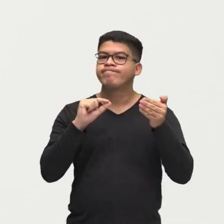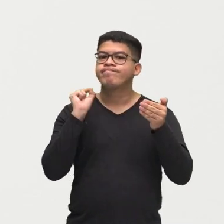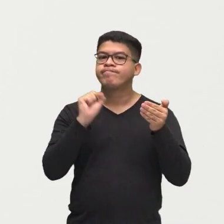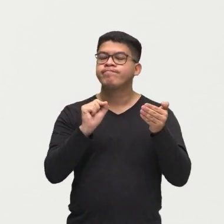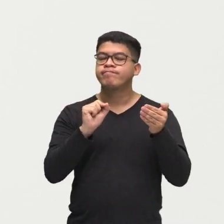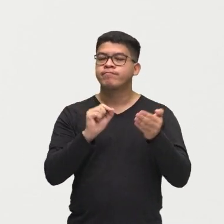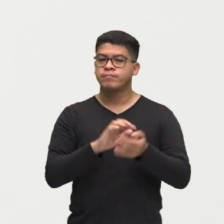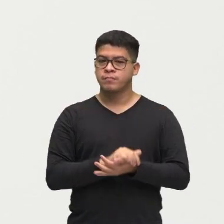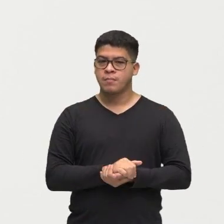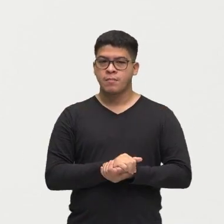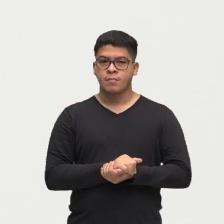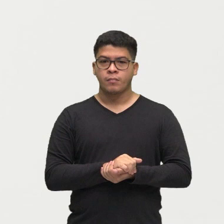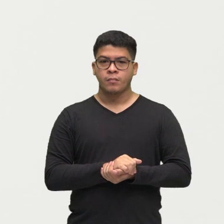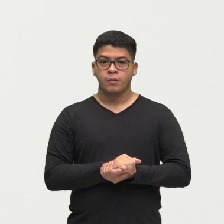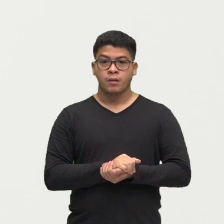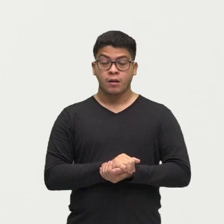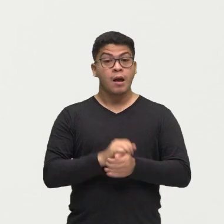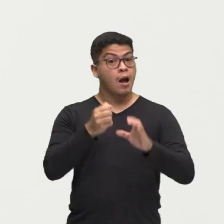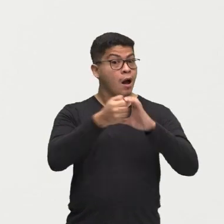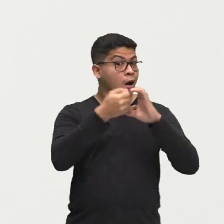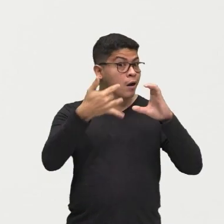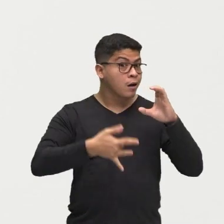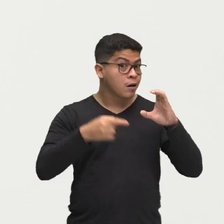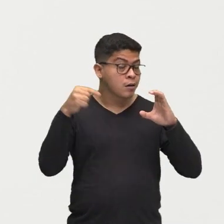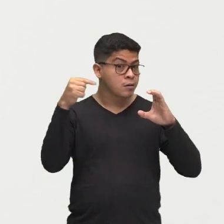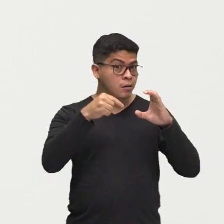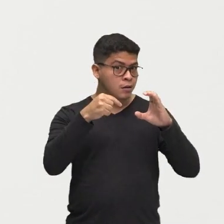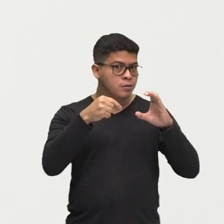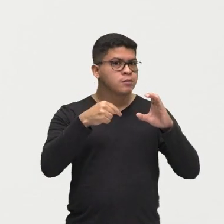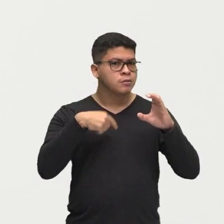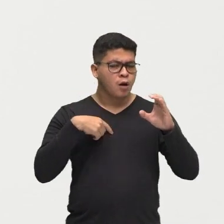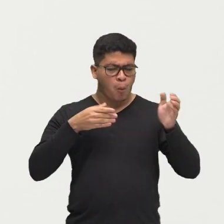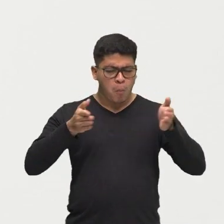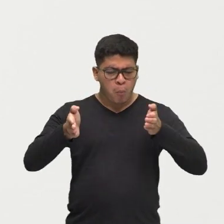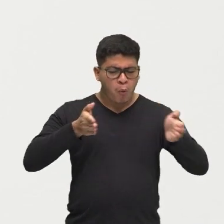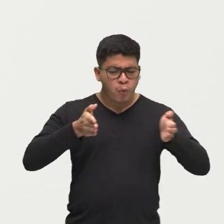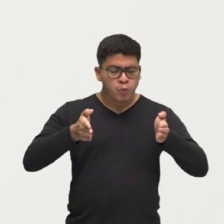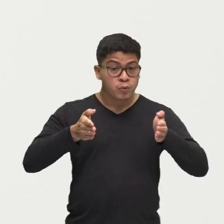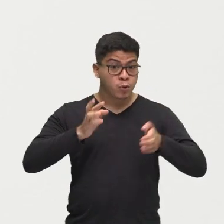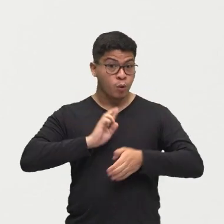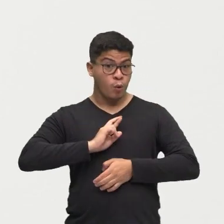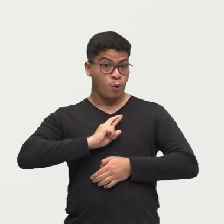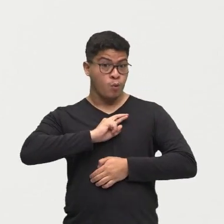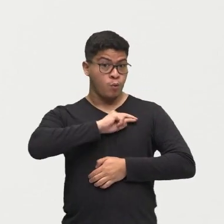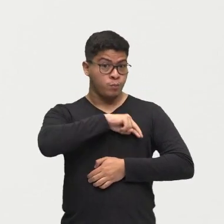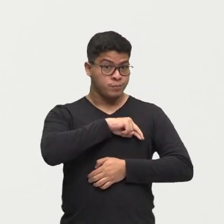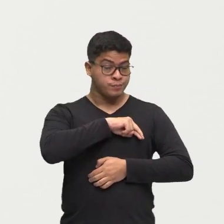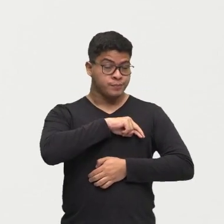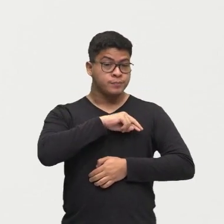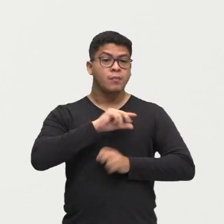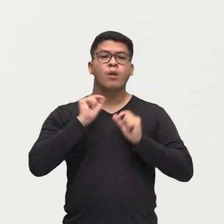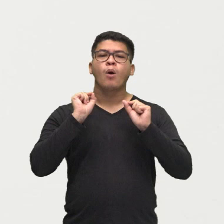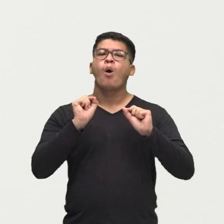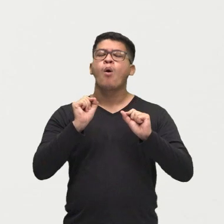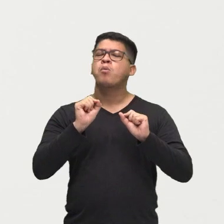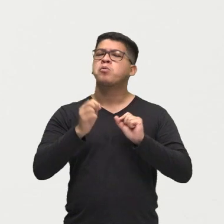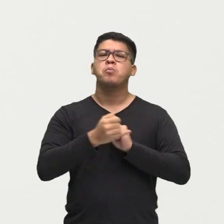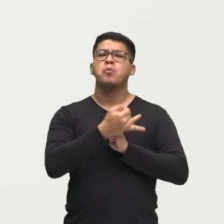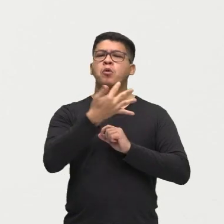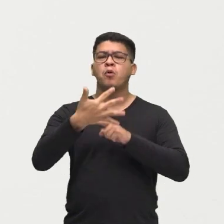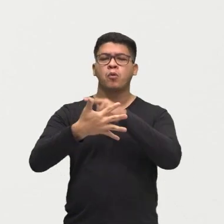Pessoal, estamos falando de características desse período. Então, qual dessas alternativas